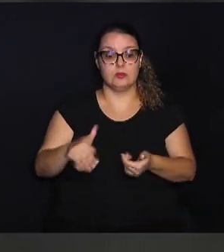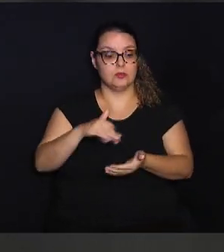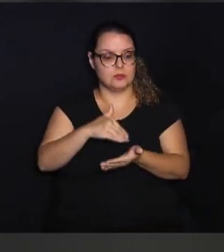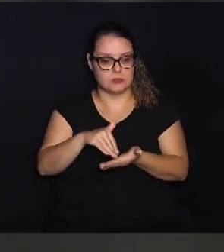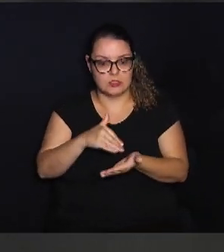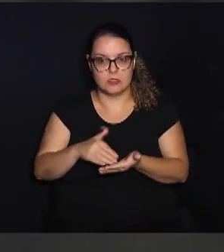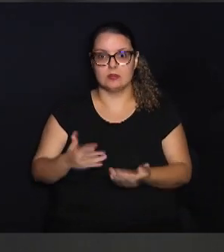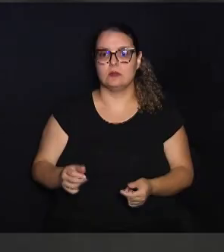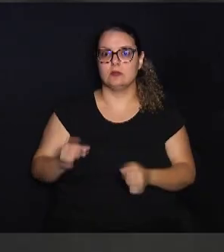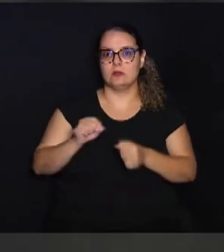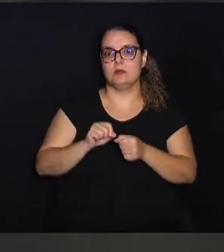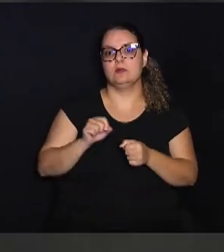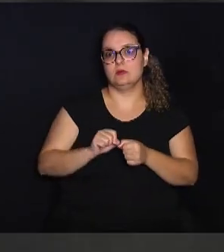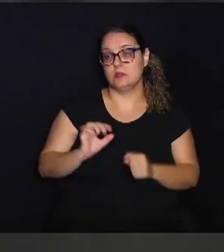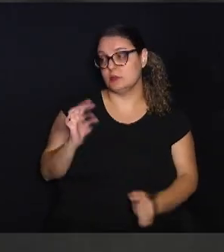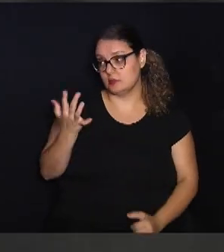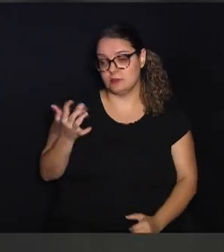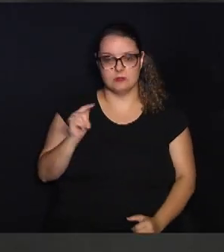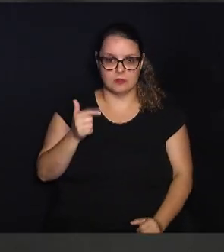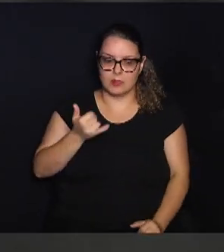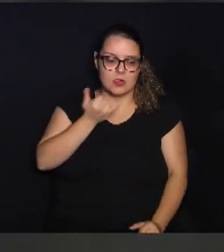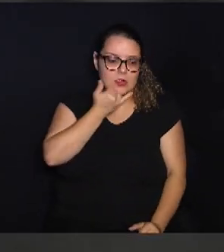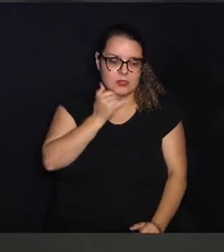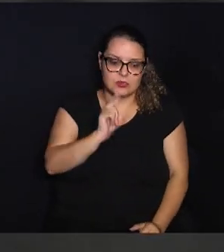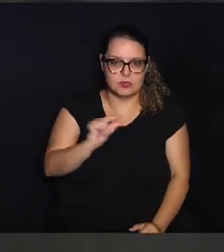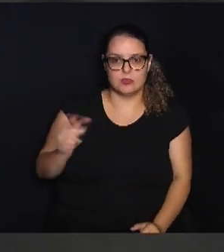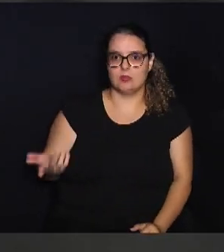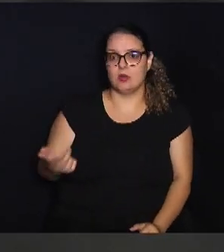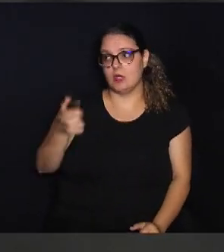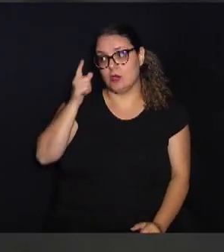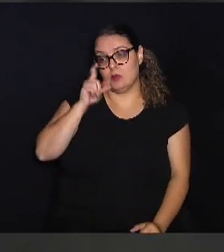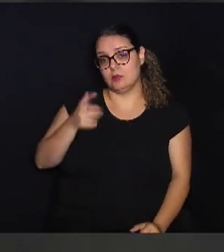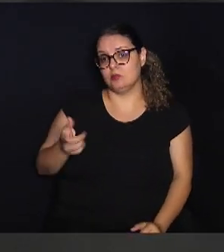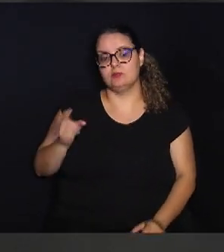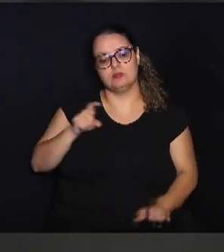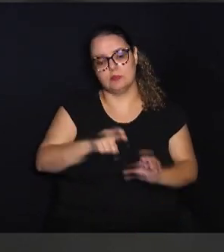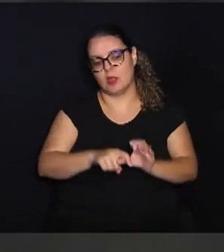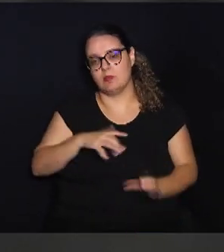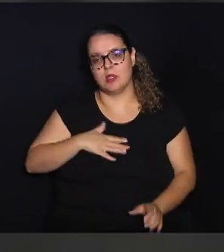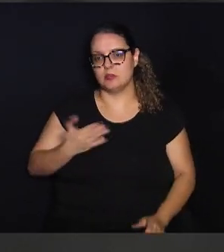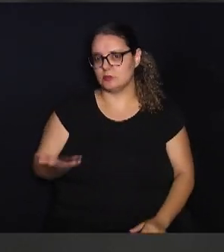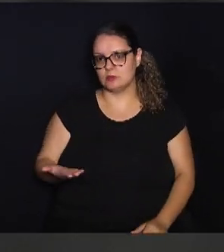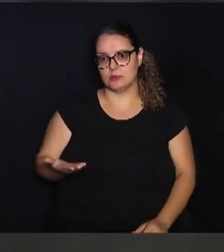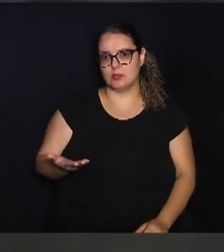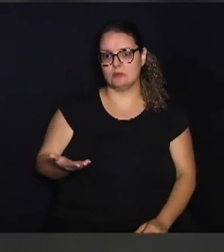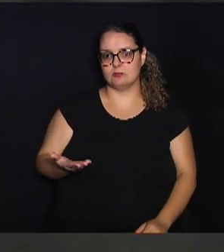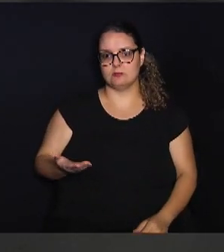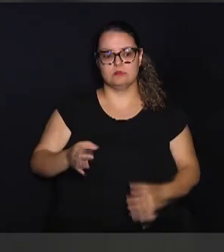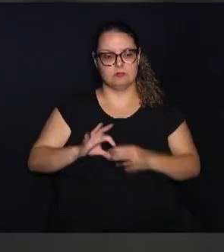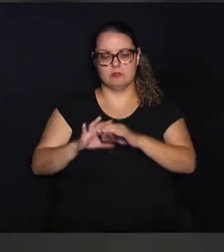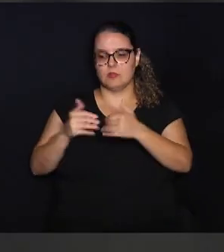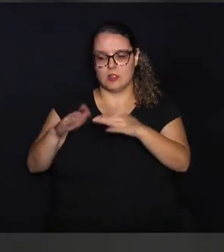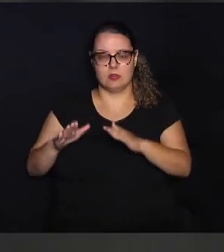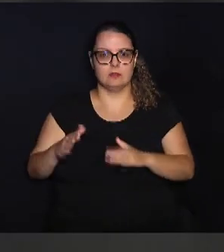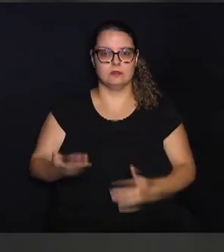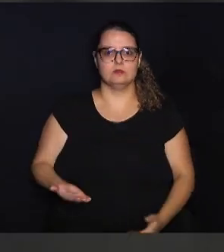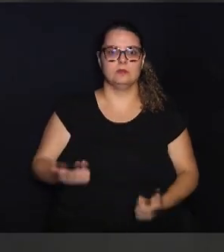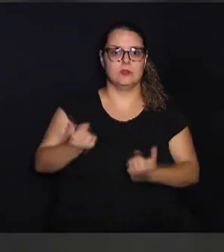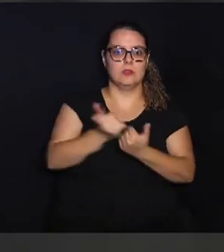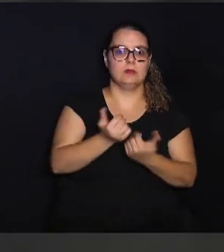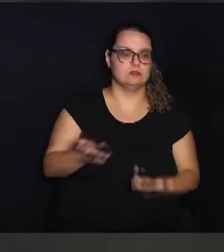fazer acontecer, não tem desculpa. Né? Não consigo, não depende de mim, então deixa o cargo, deixa eu entrar